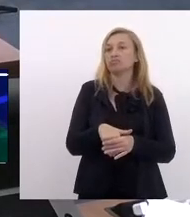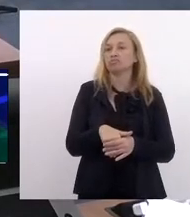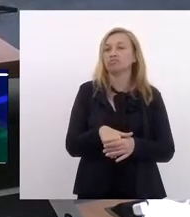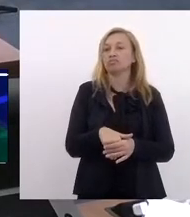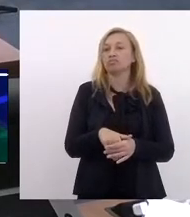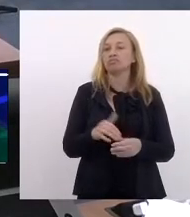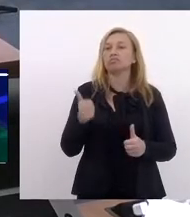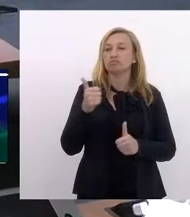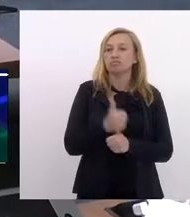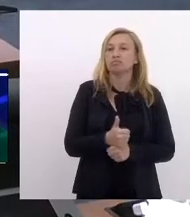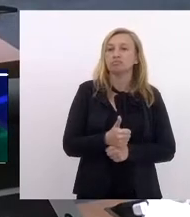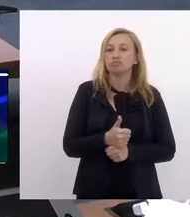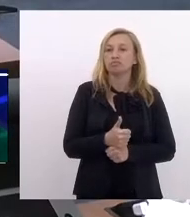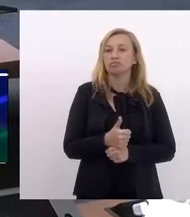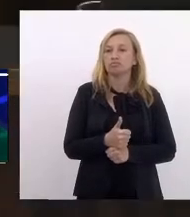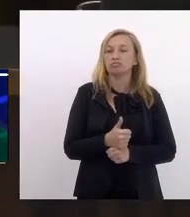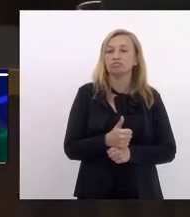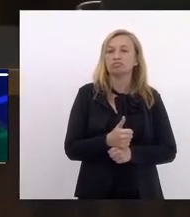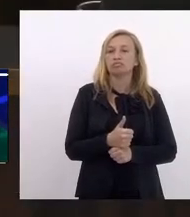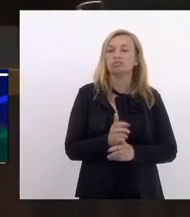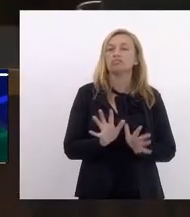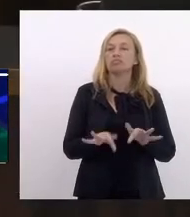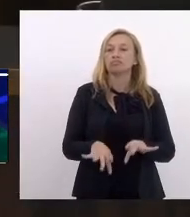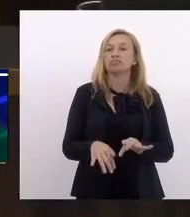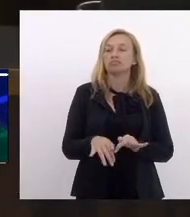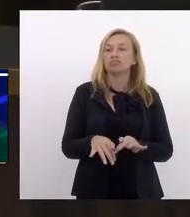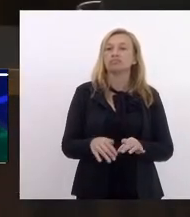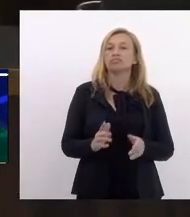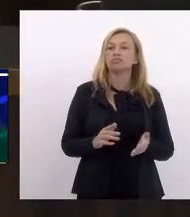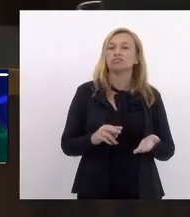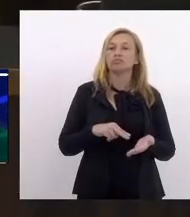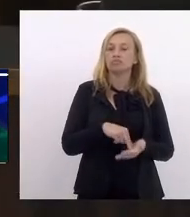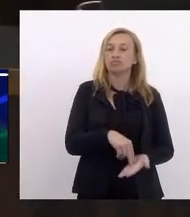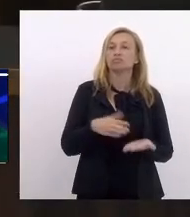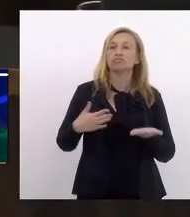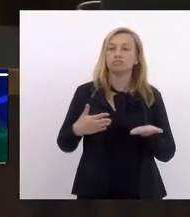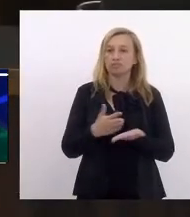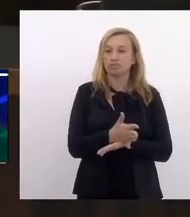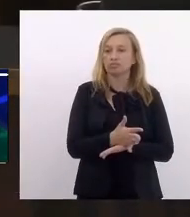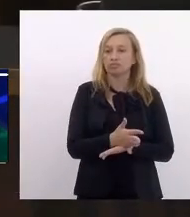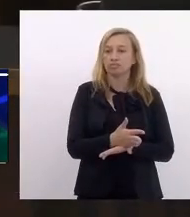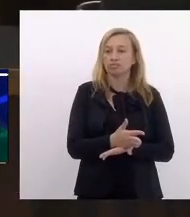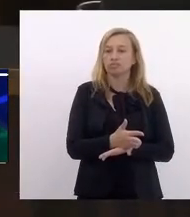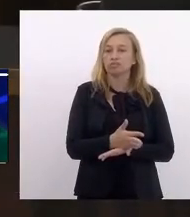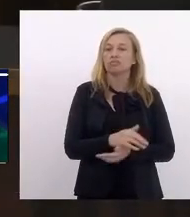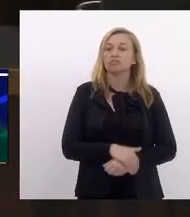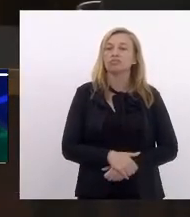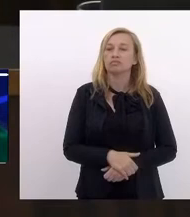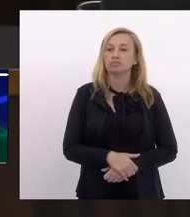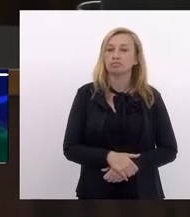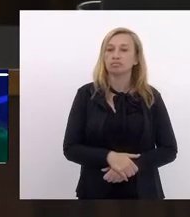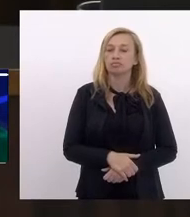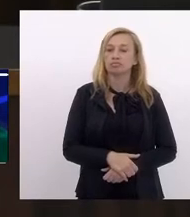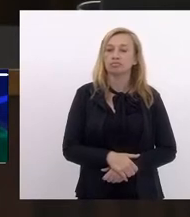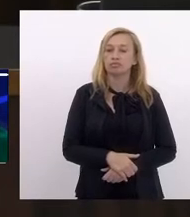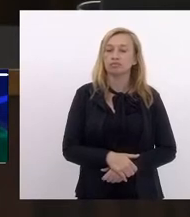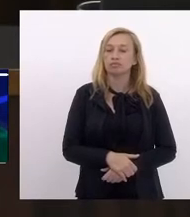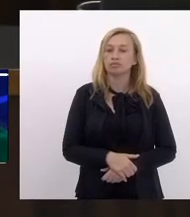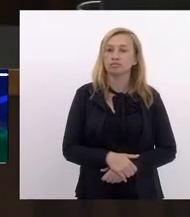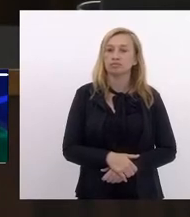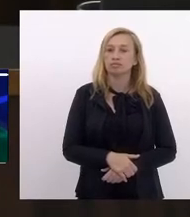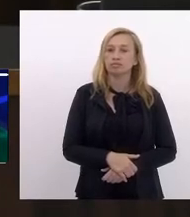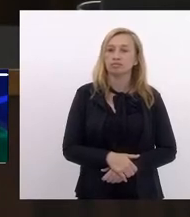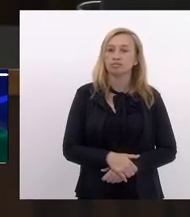o substitutivo como forma final. Senhores que aprovam, permaneçam como estão. Aprovado, vai a